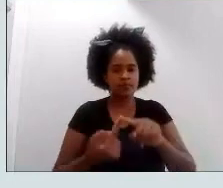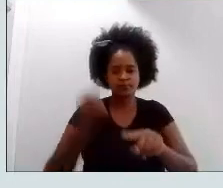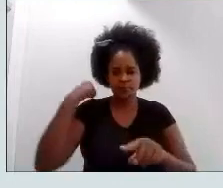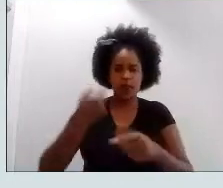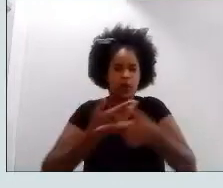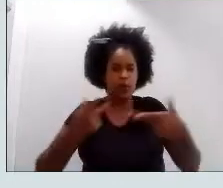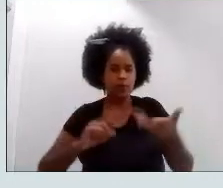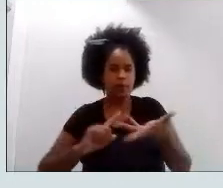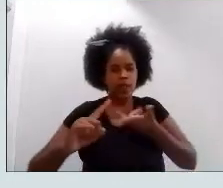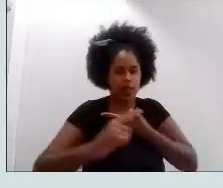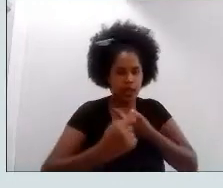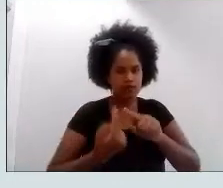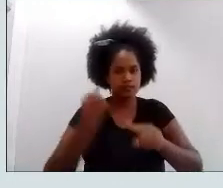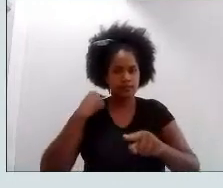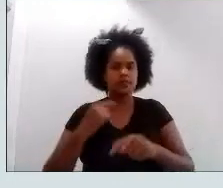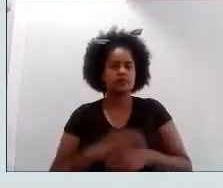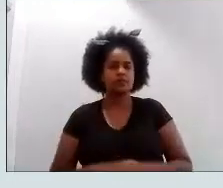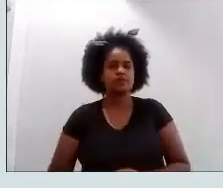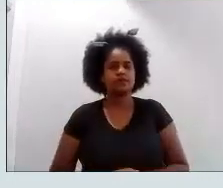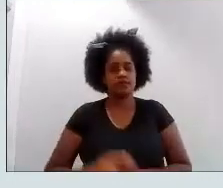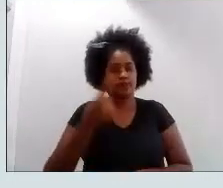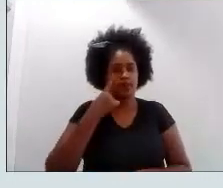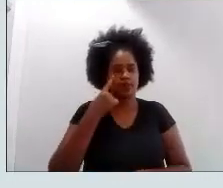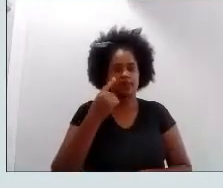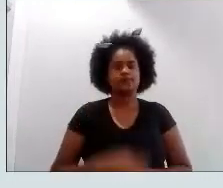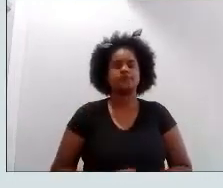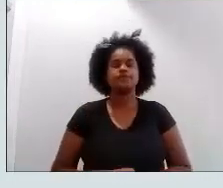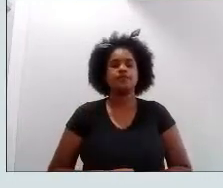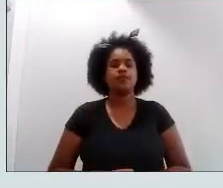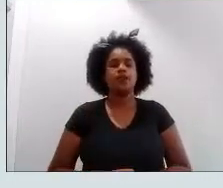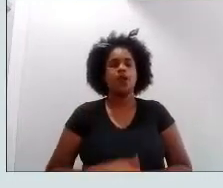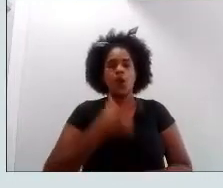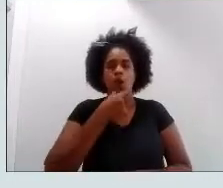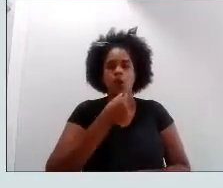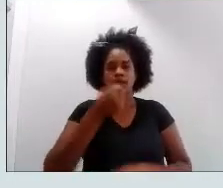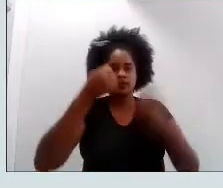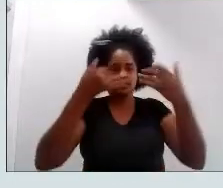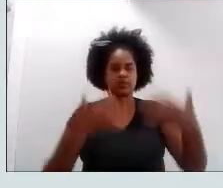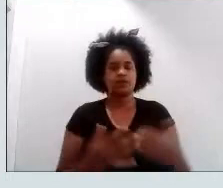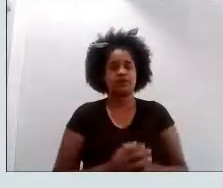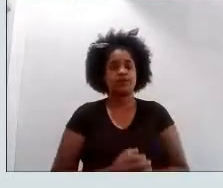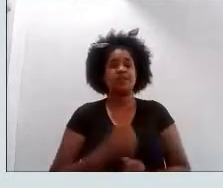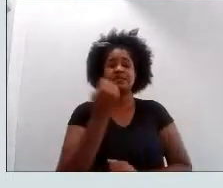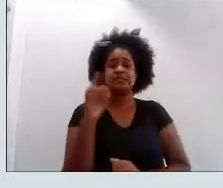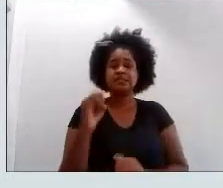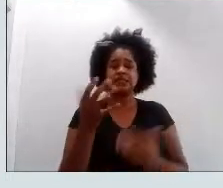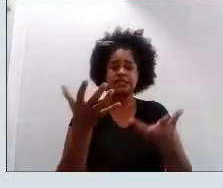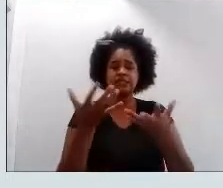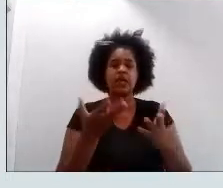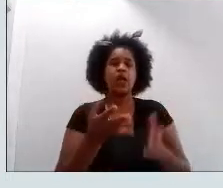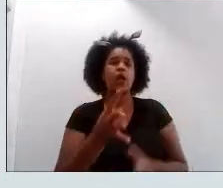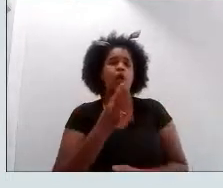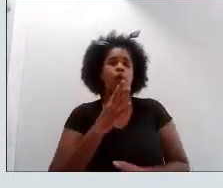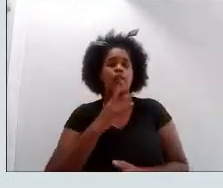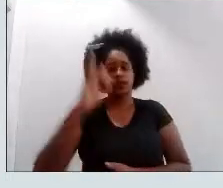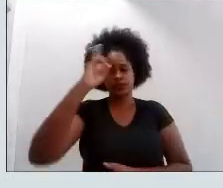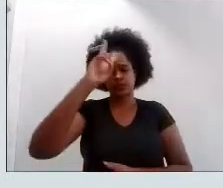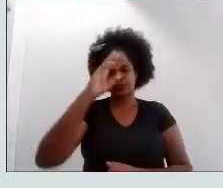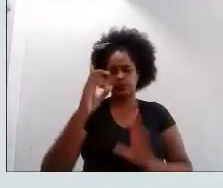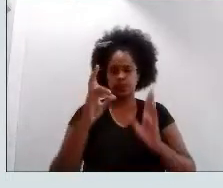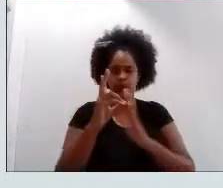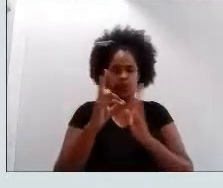fala. Para conhecer os índios antes do Brasil, temos que recorrer às